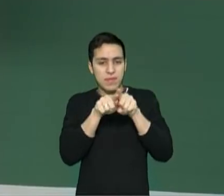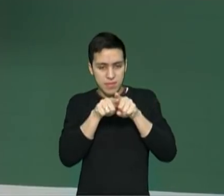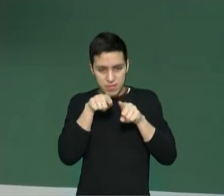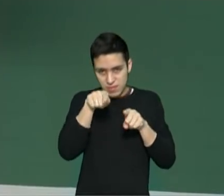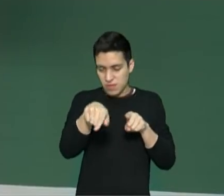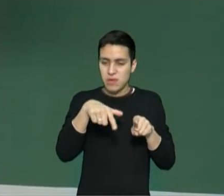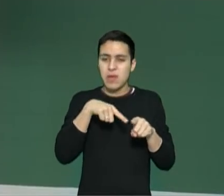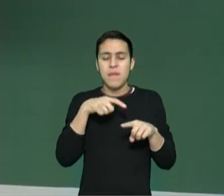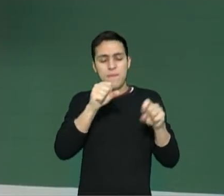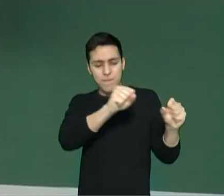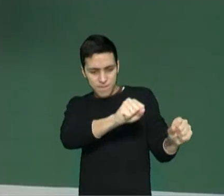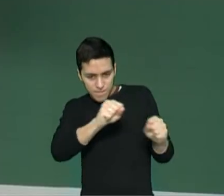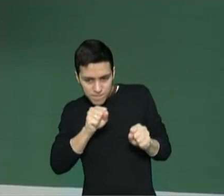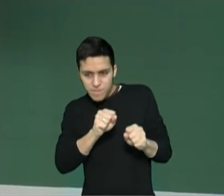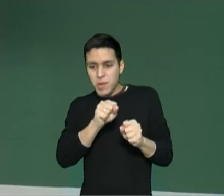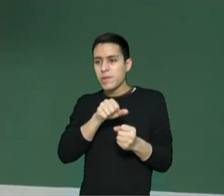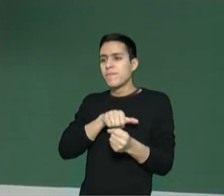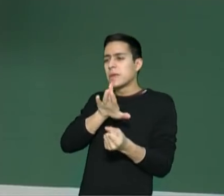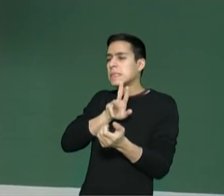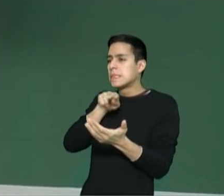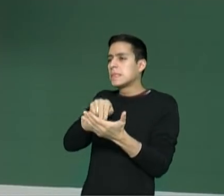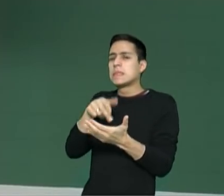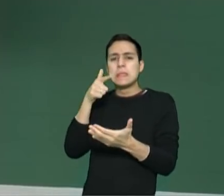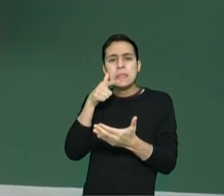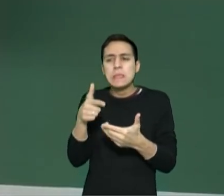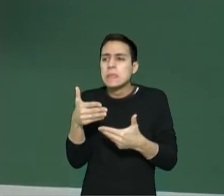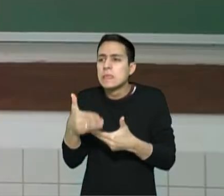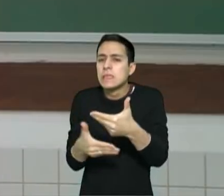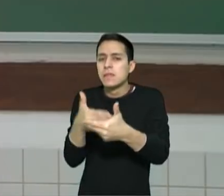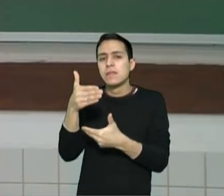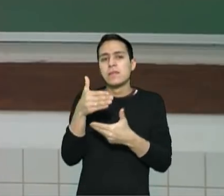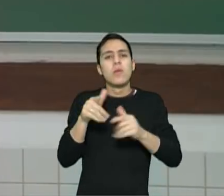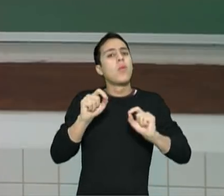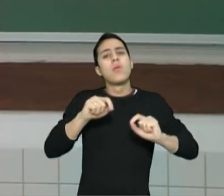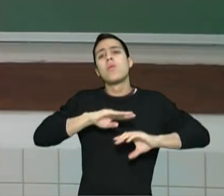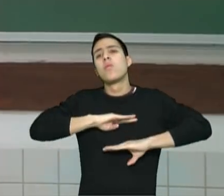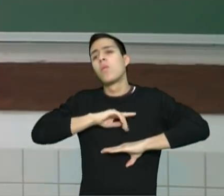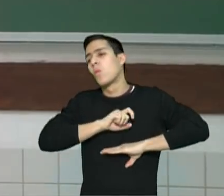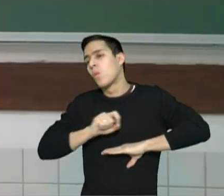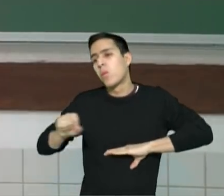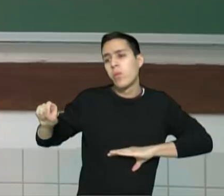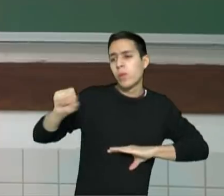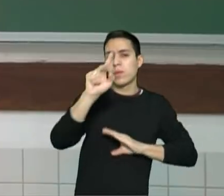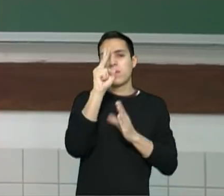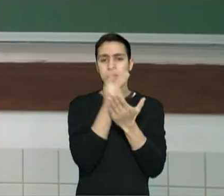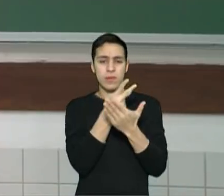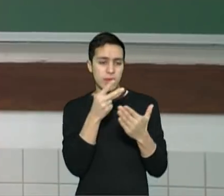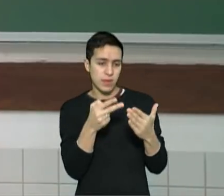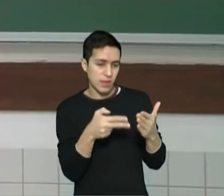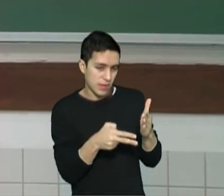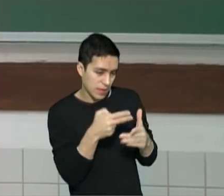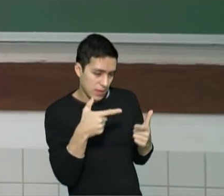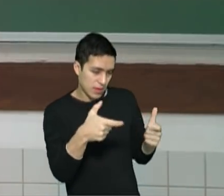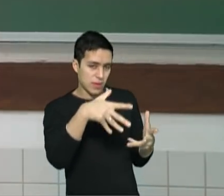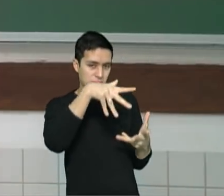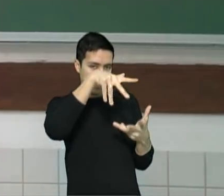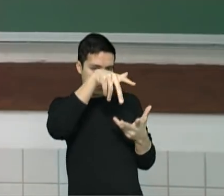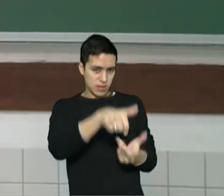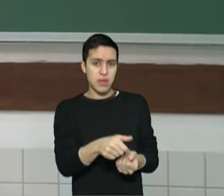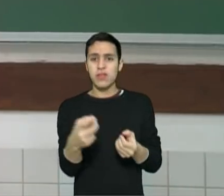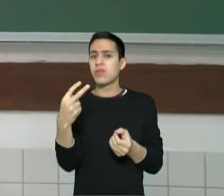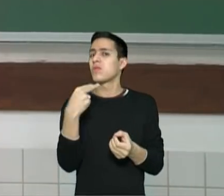de ação mais específico para situações ocorridas durante a Segunda Guerra Mundial